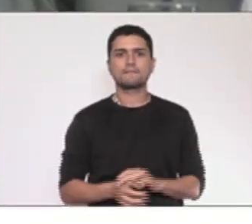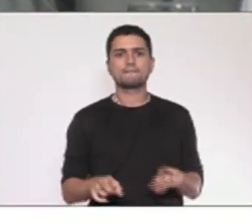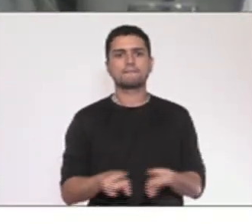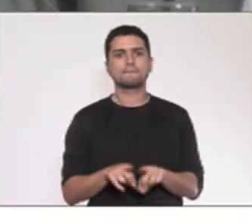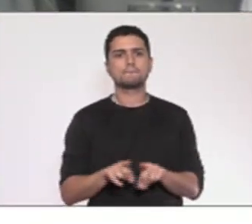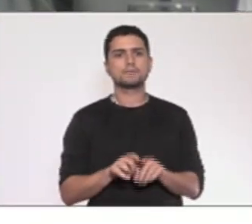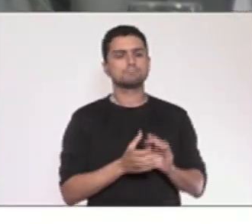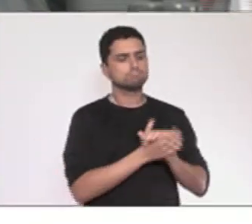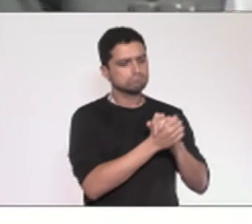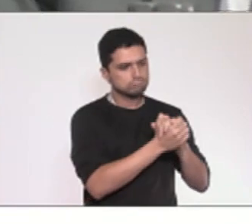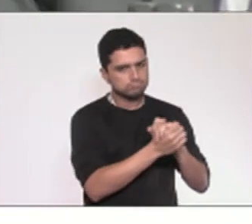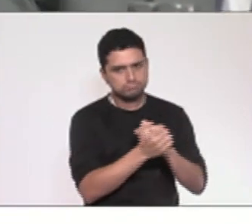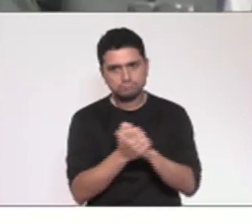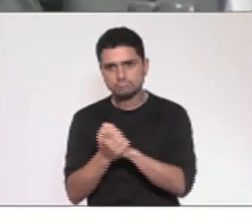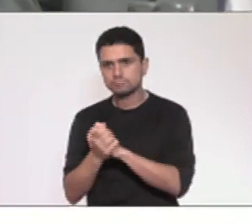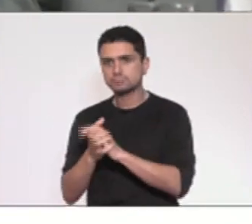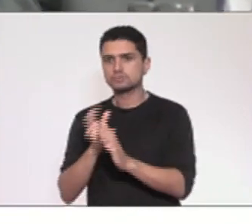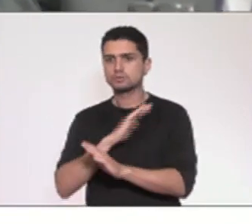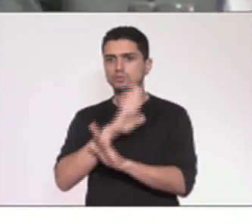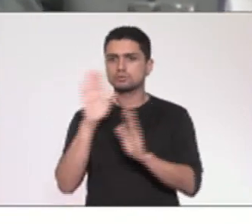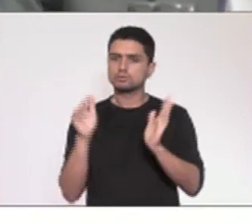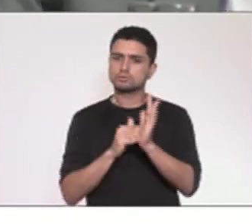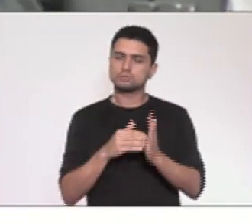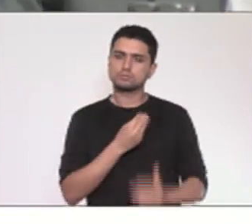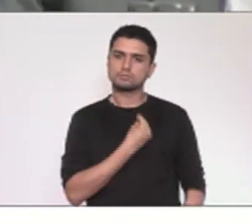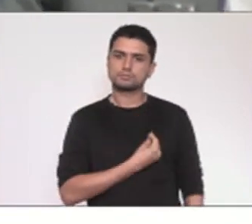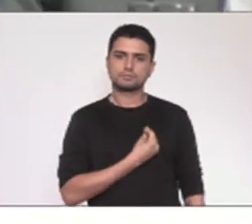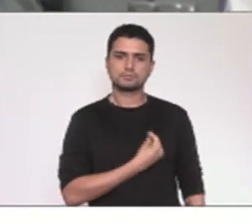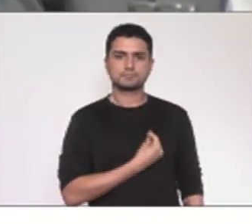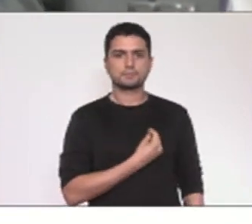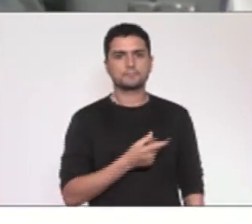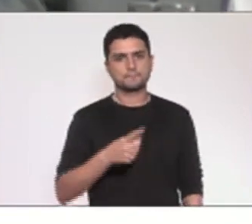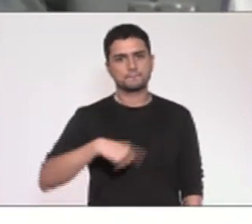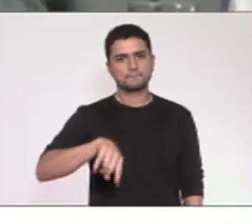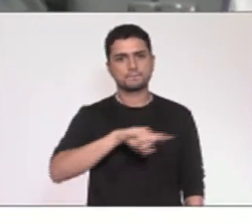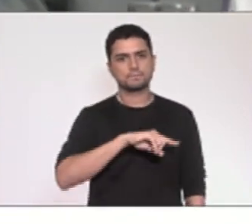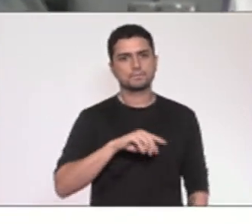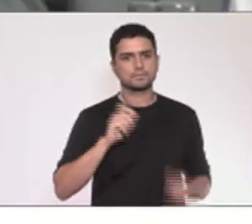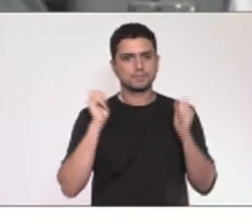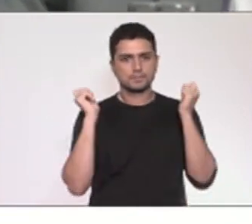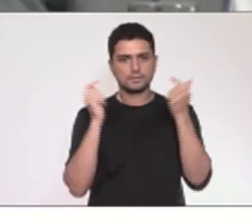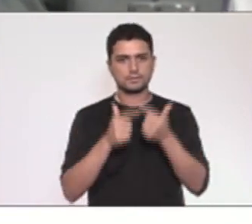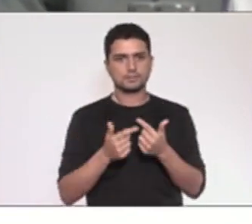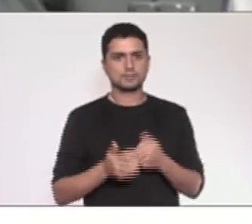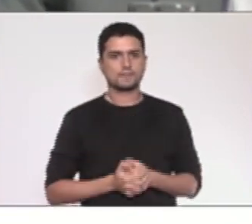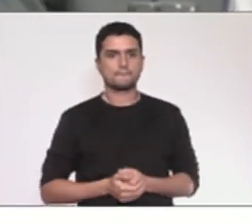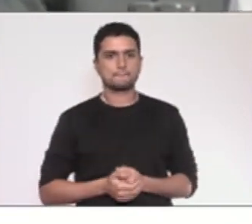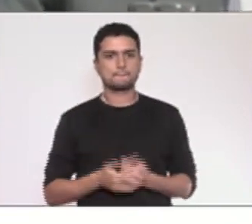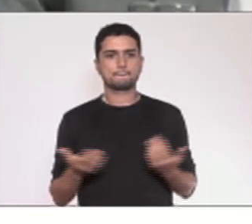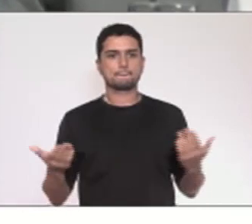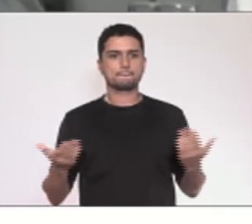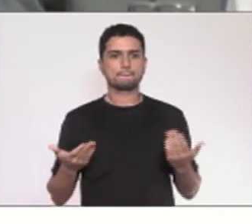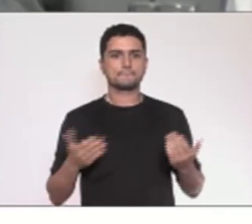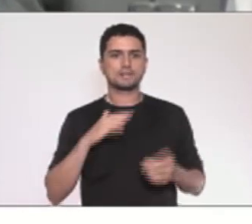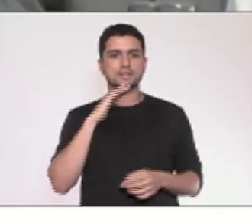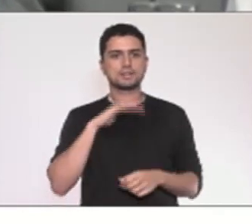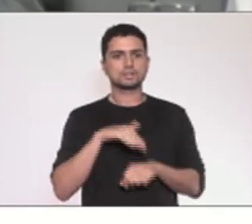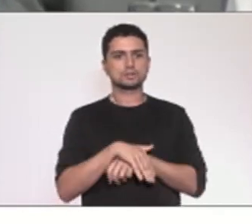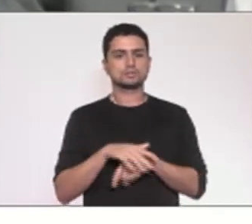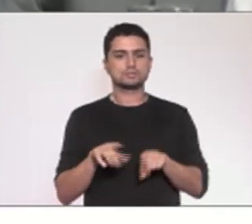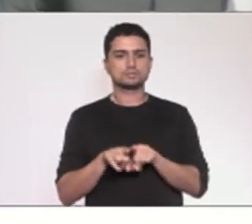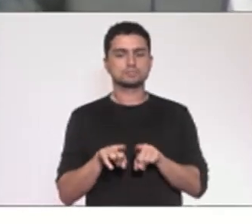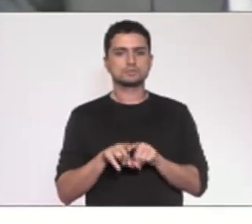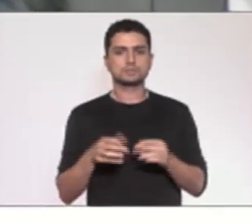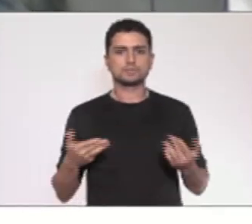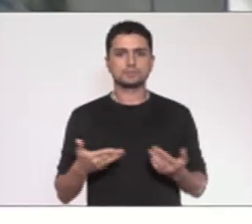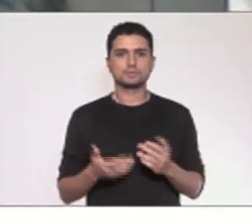todos os demais deputados presentes a essa casa na tarde e noite de hoje. Cumprimento